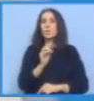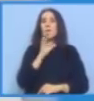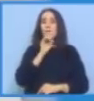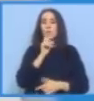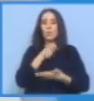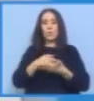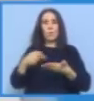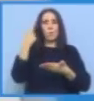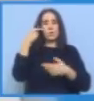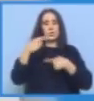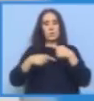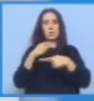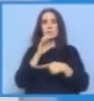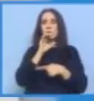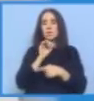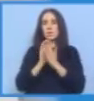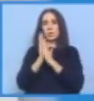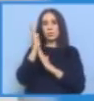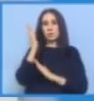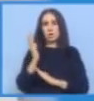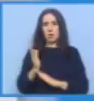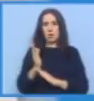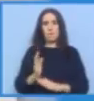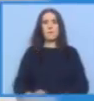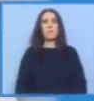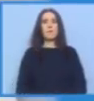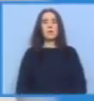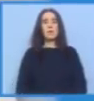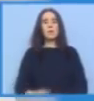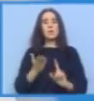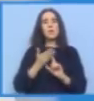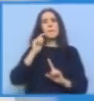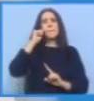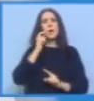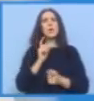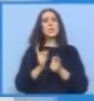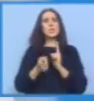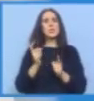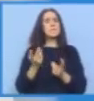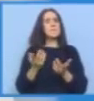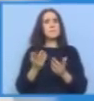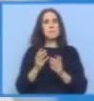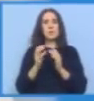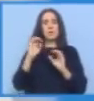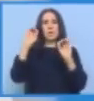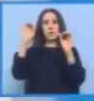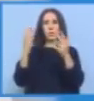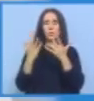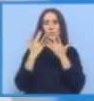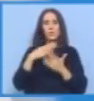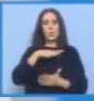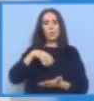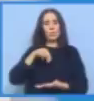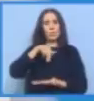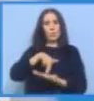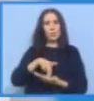Filho unigênito de Deus. E a causa da condenação é esta: a luz veio ao mundo e